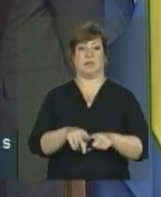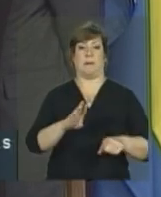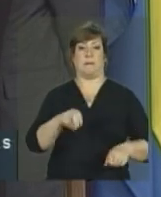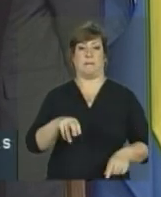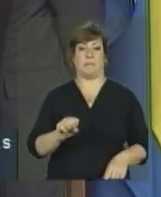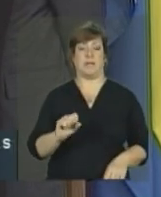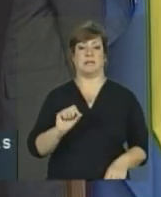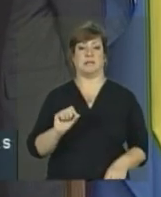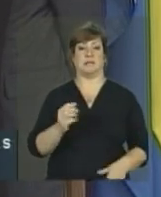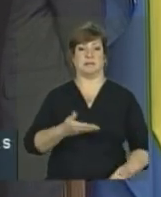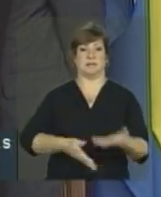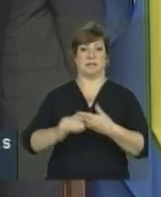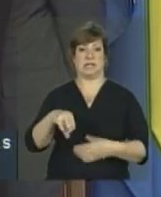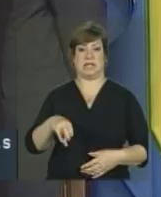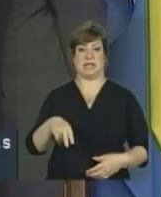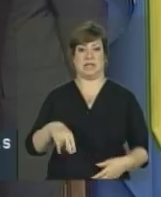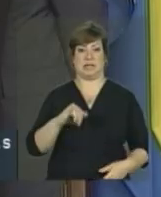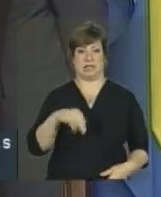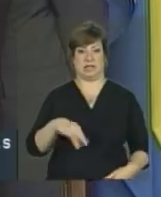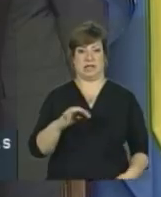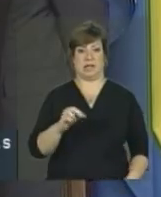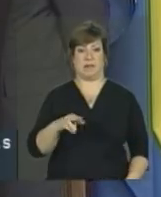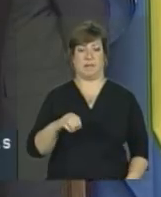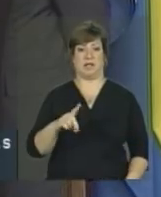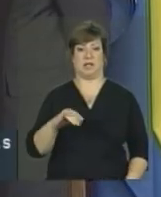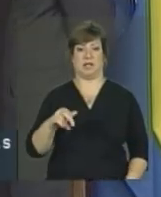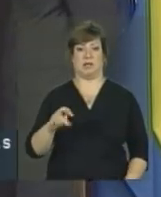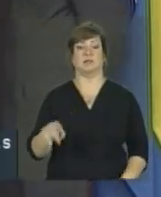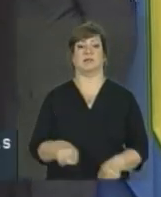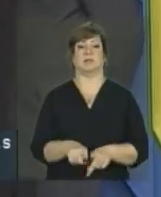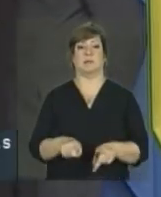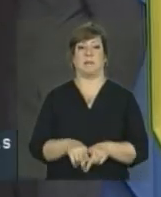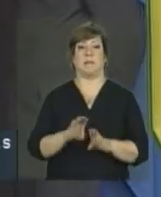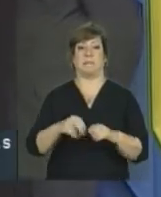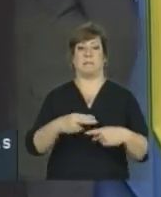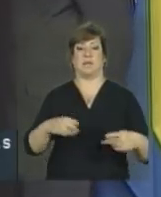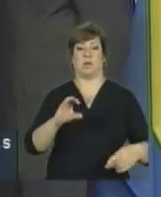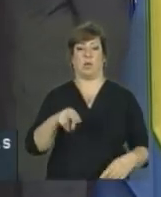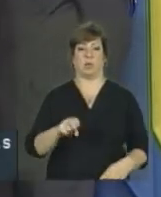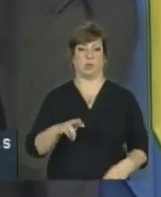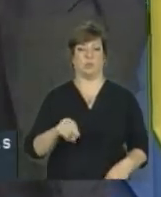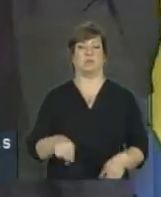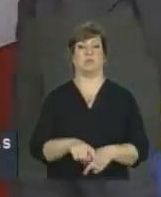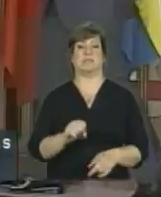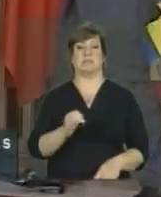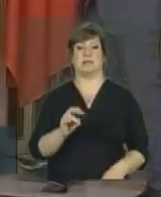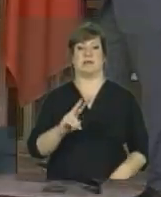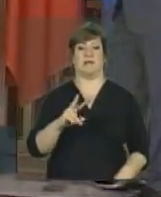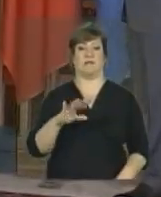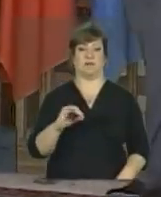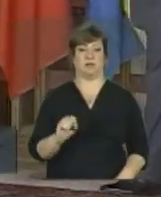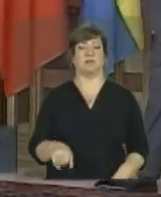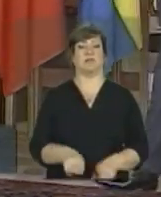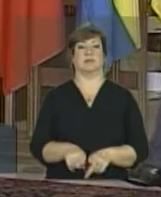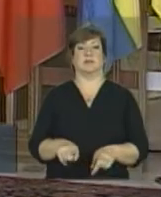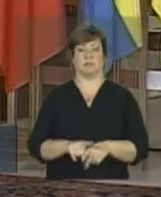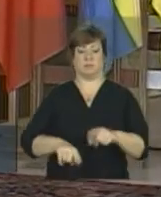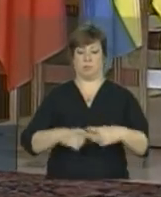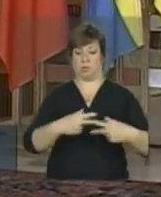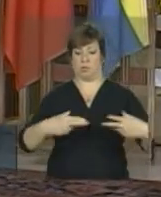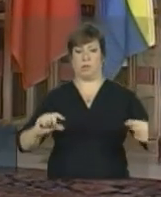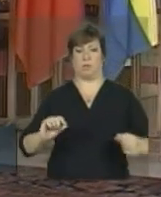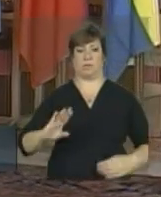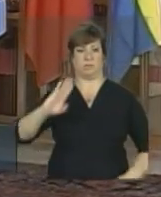bens intermediários, bens de capital, bens de consumo, serviços e